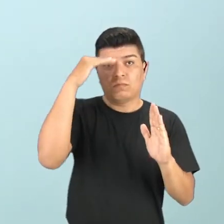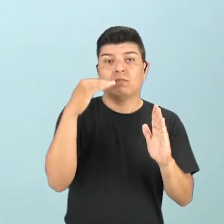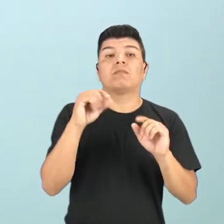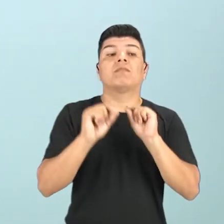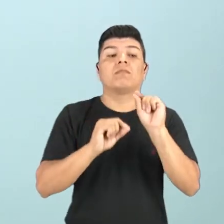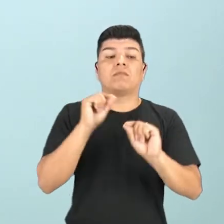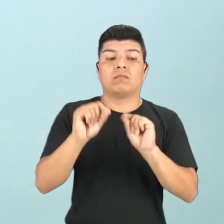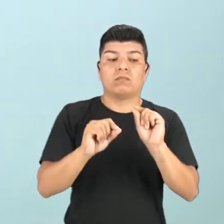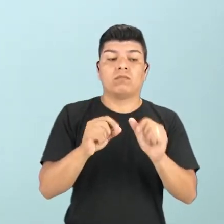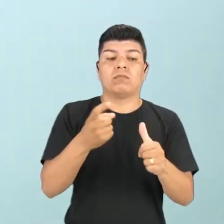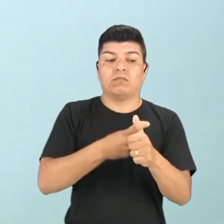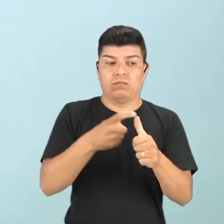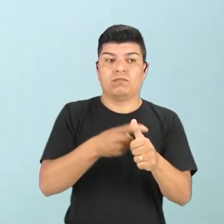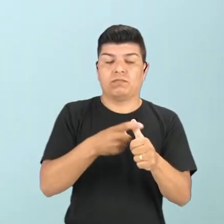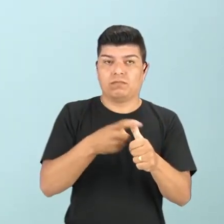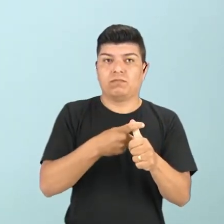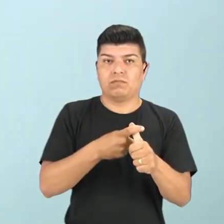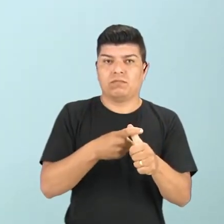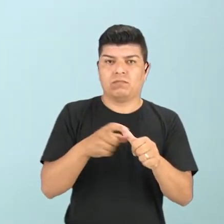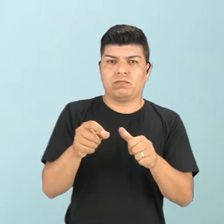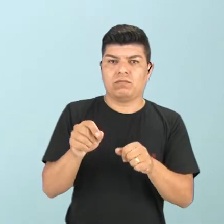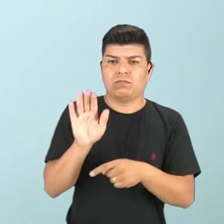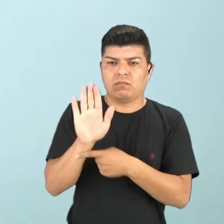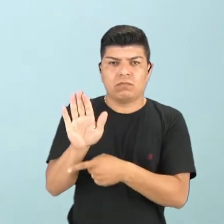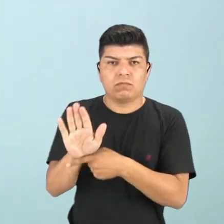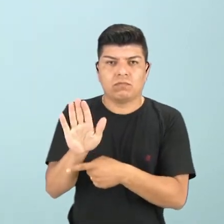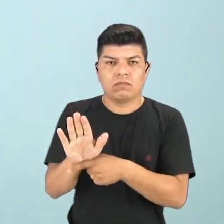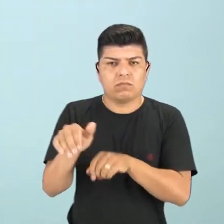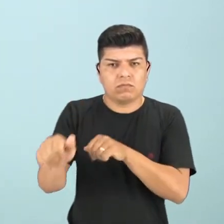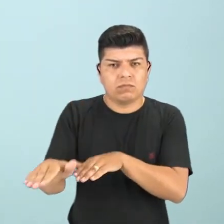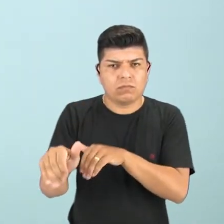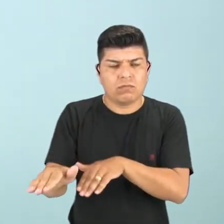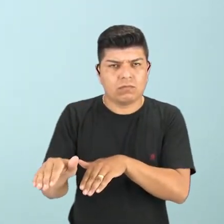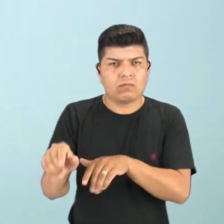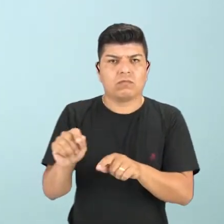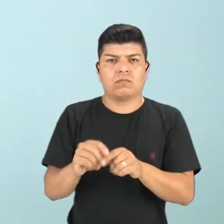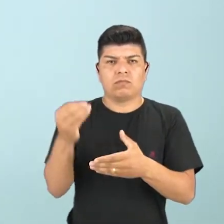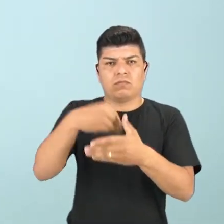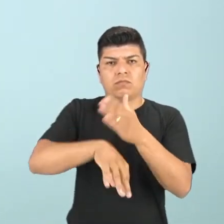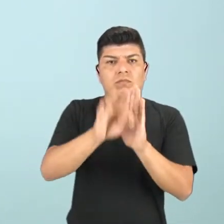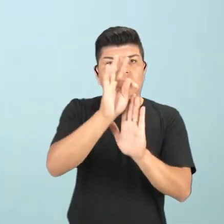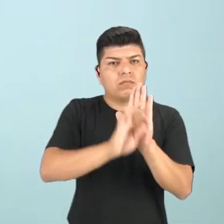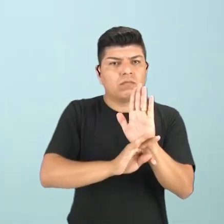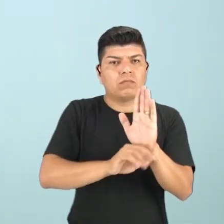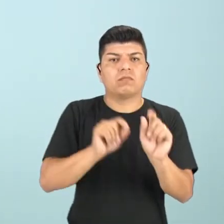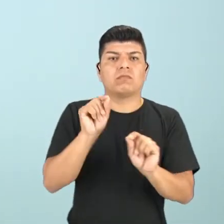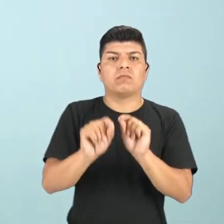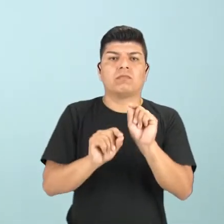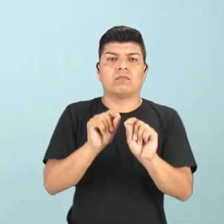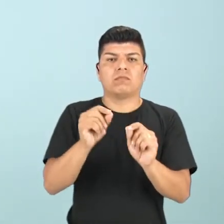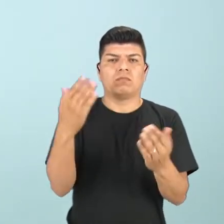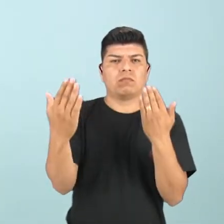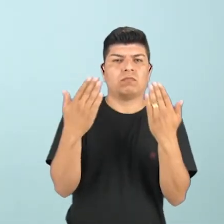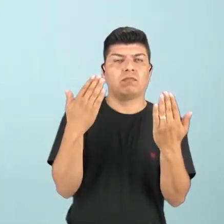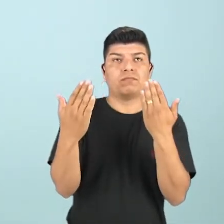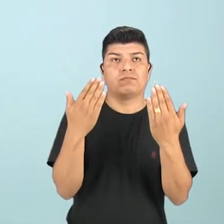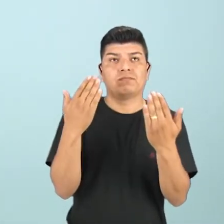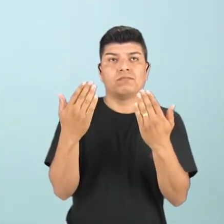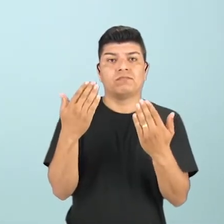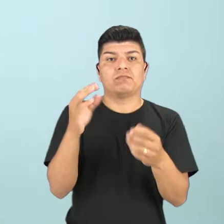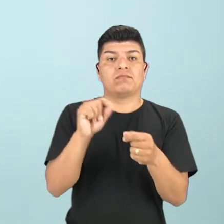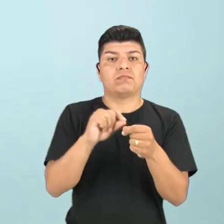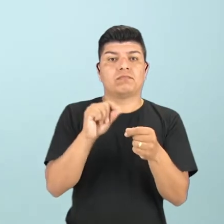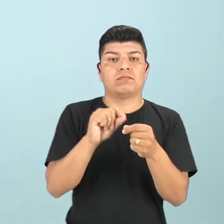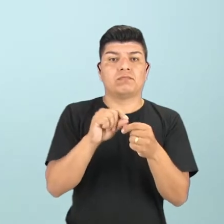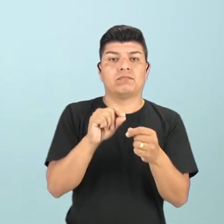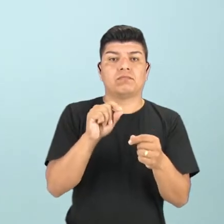ser feito? É preciso investir mais na educação? Então ele vai, dentro do texto dele, ele vai fazendo essas comparações e vai fazendo